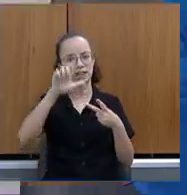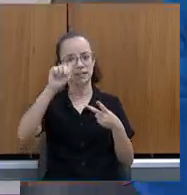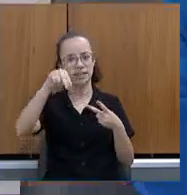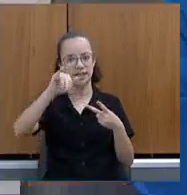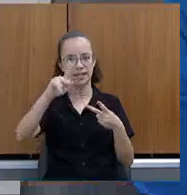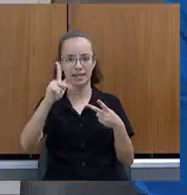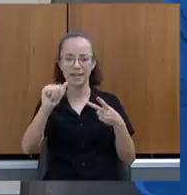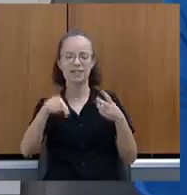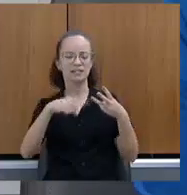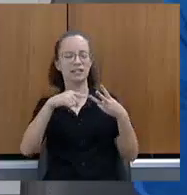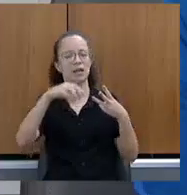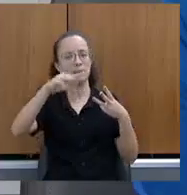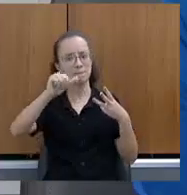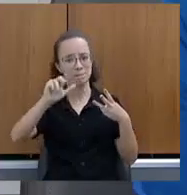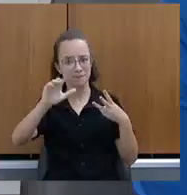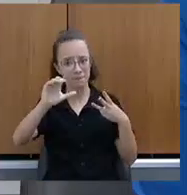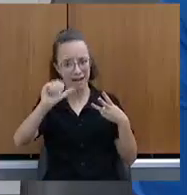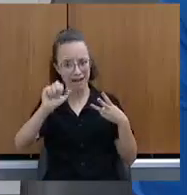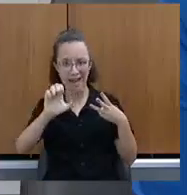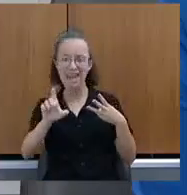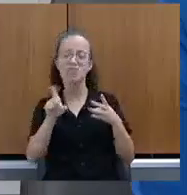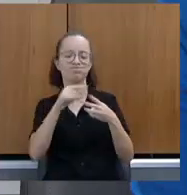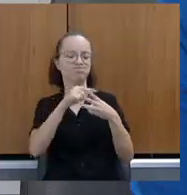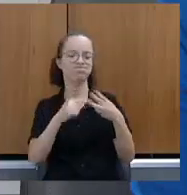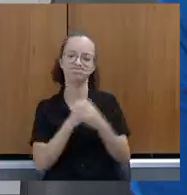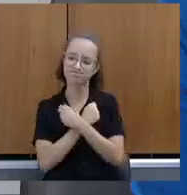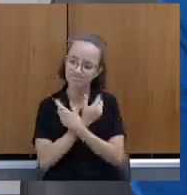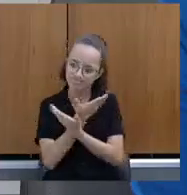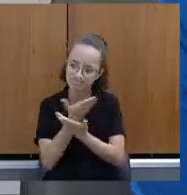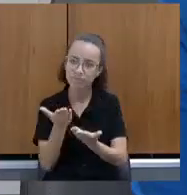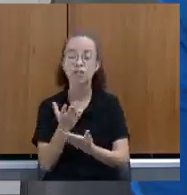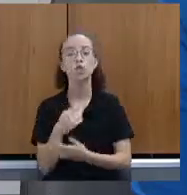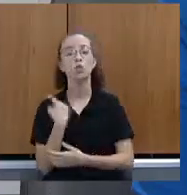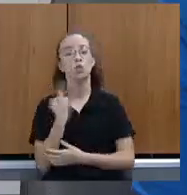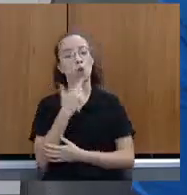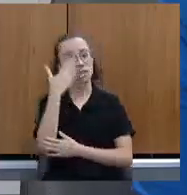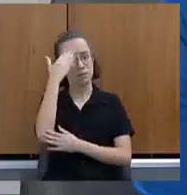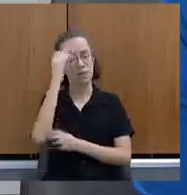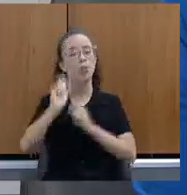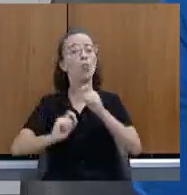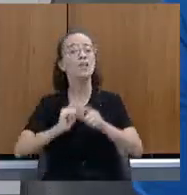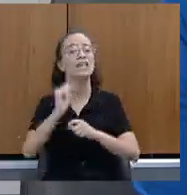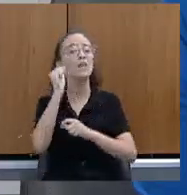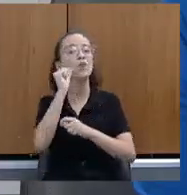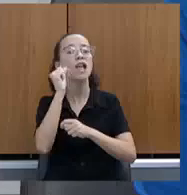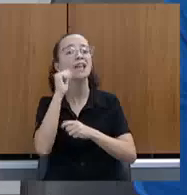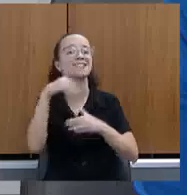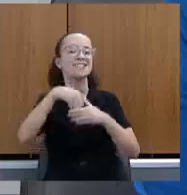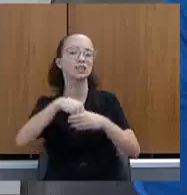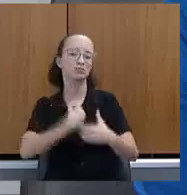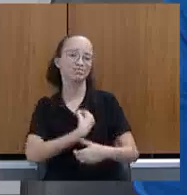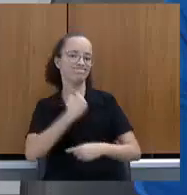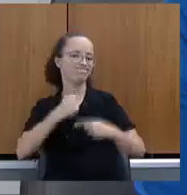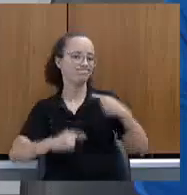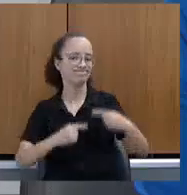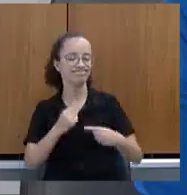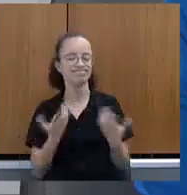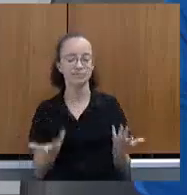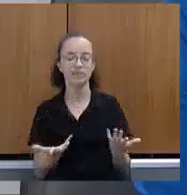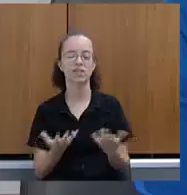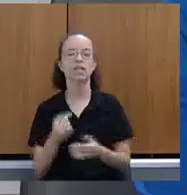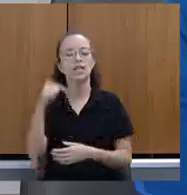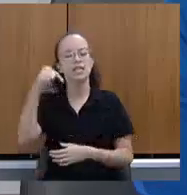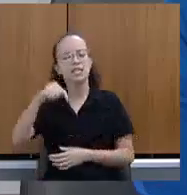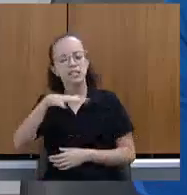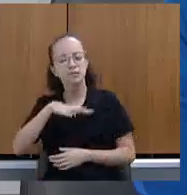e de todas nós aqui do Parlamento Mineiro que sabemos o que é mulher na política né e faremos desse espaço